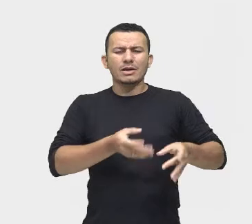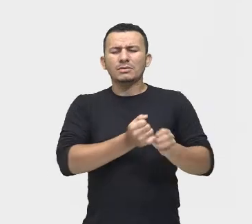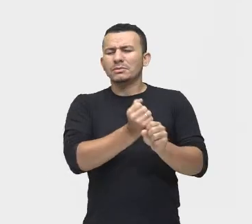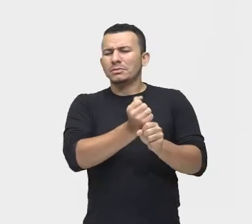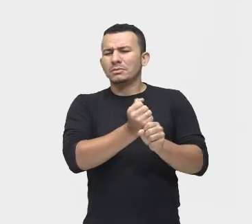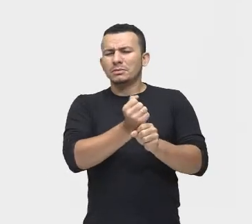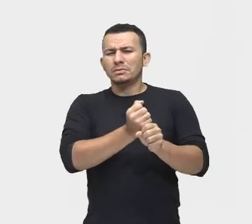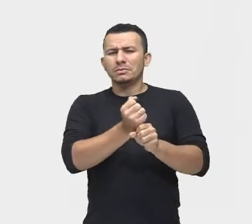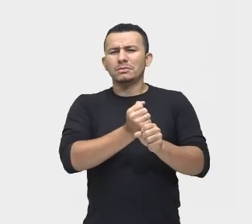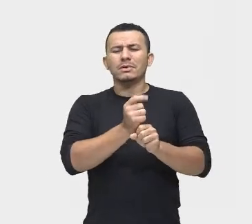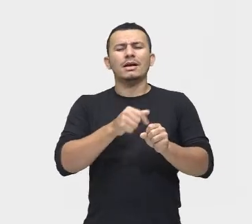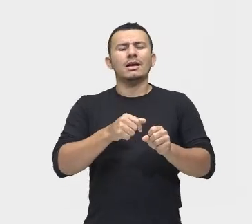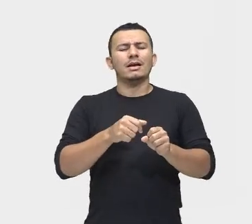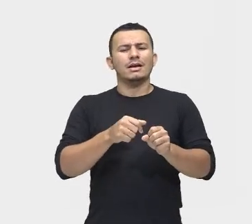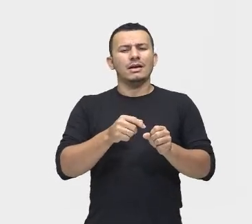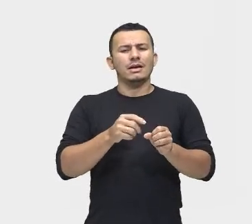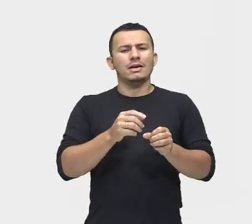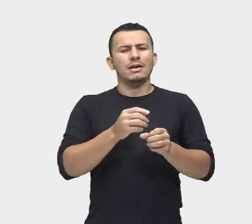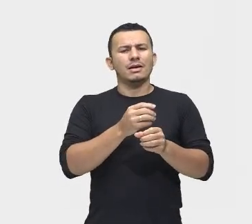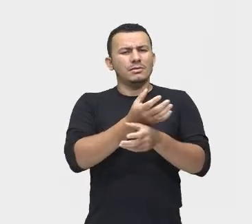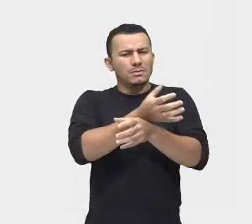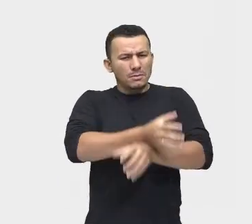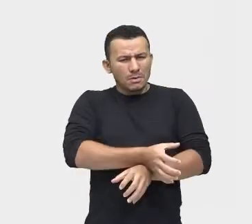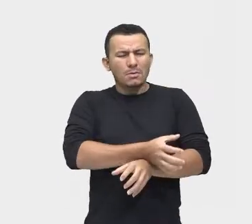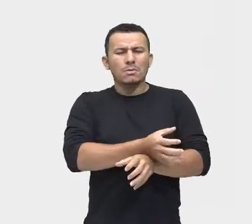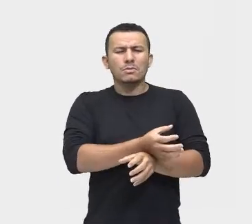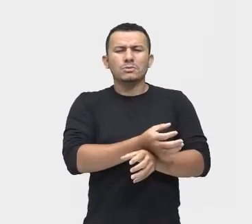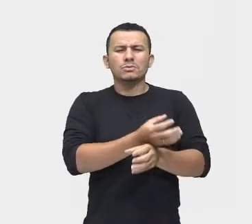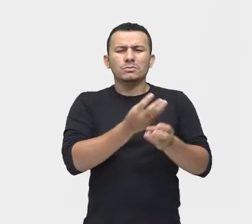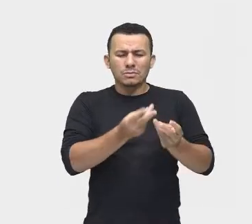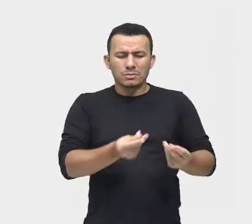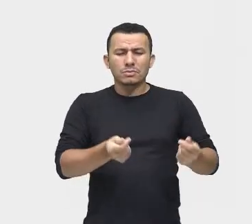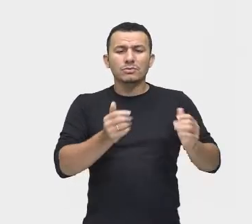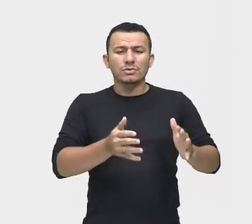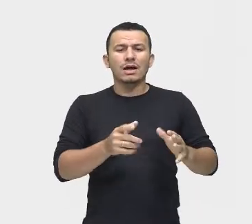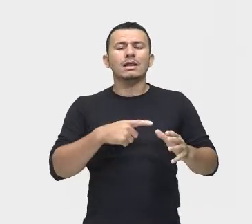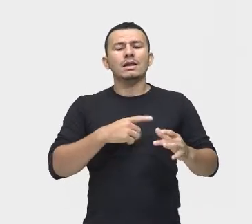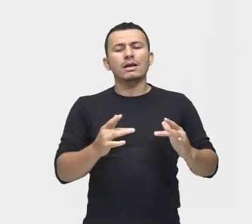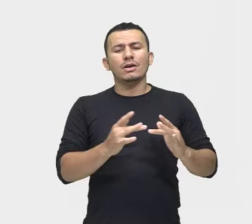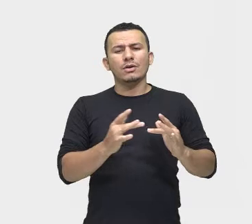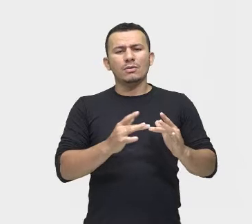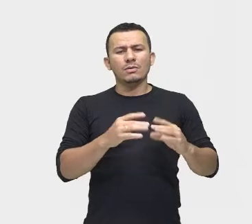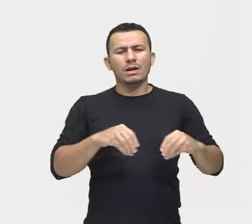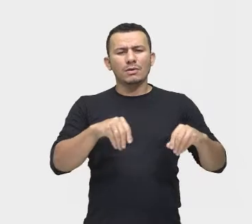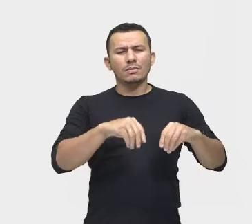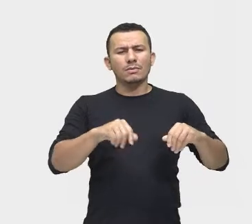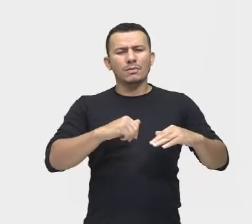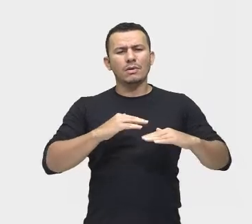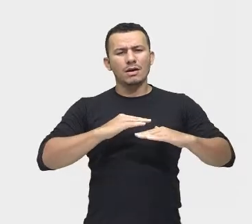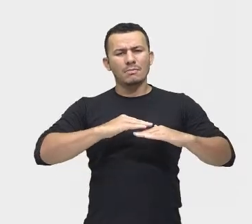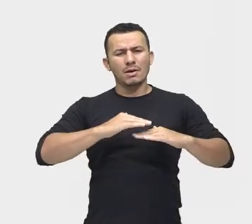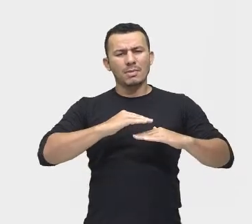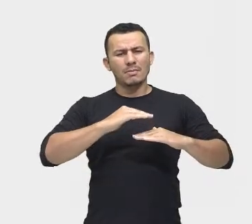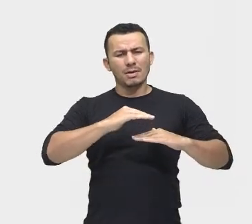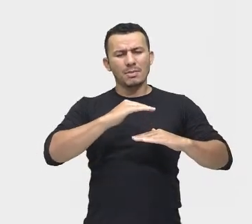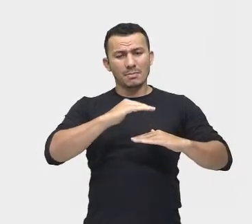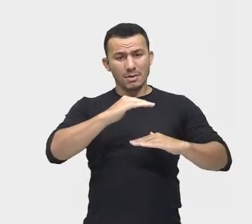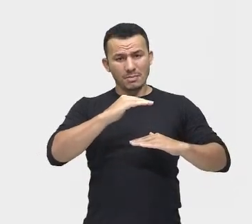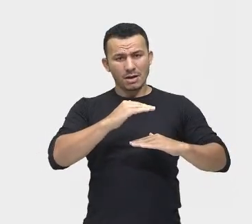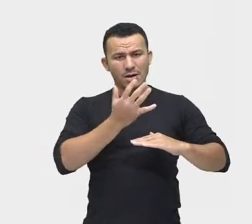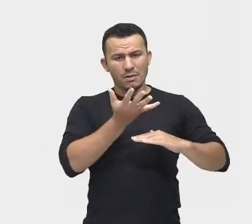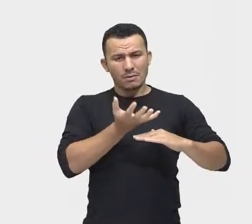os restos de organismos parcialmente decompostos foram enterrados e sob camadas de sedimentos.